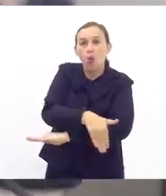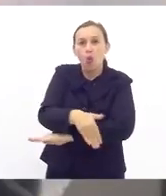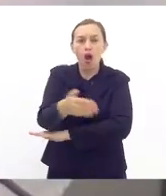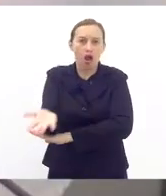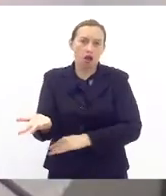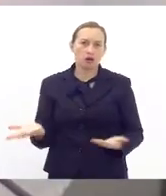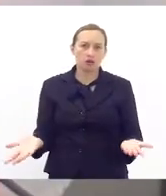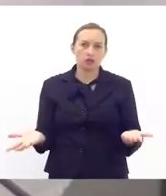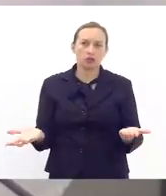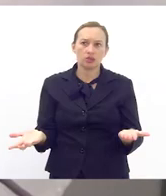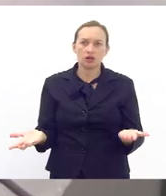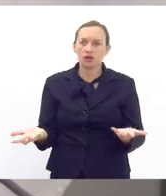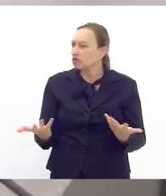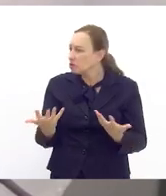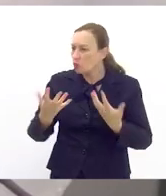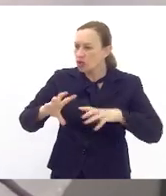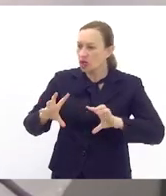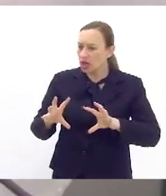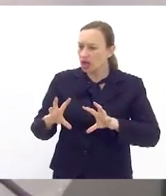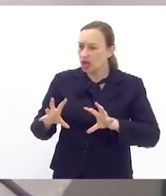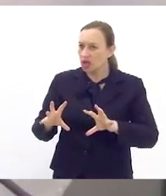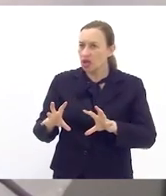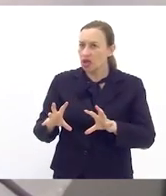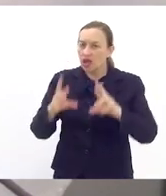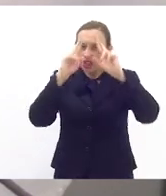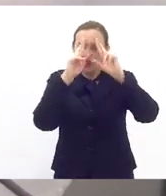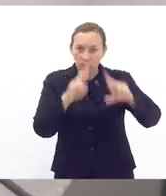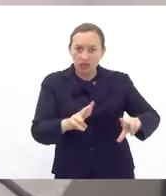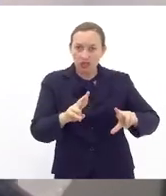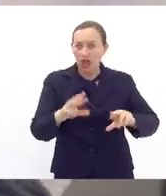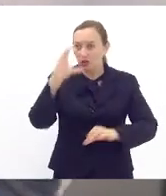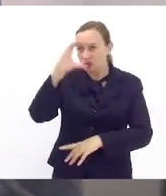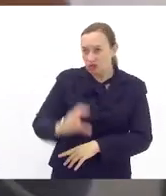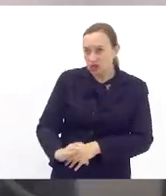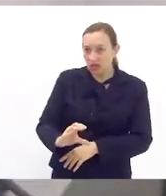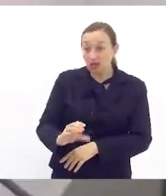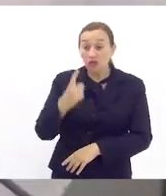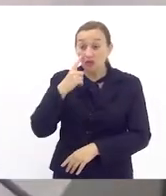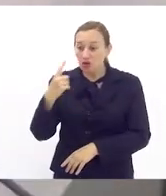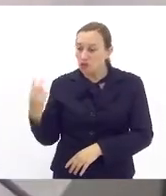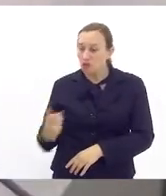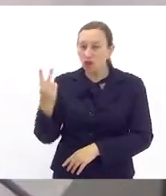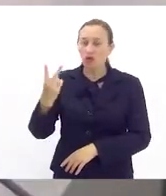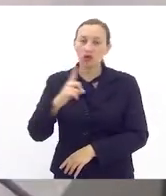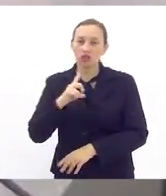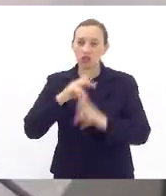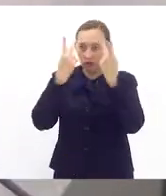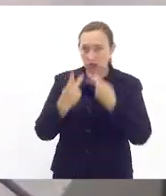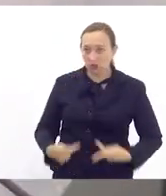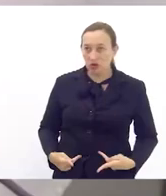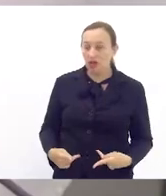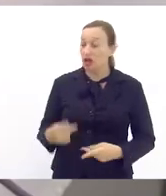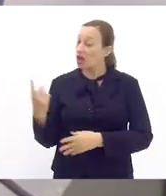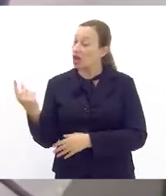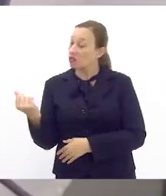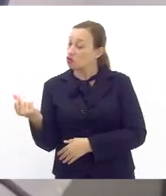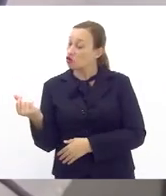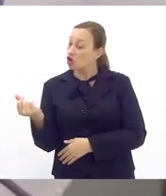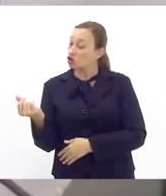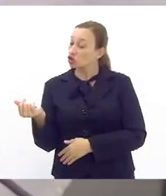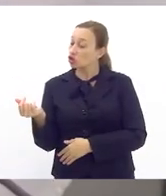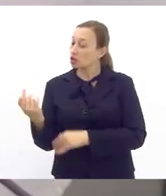querer olhar para o cidadão não querer orar pra vida humana como uma coisa prioritária é uma empresa que só quer ganhar dinheiro